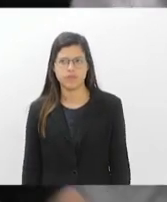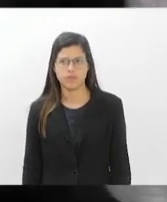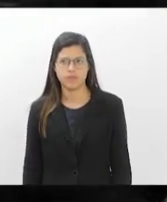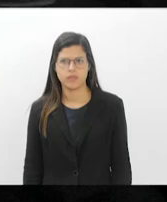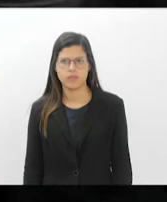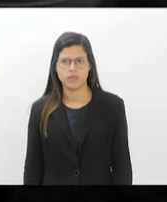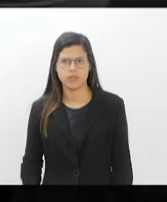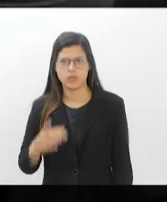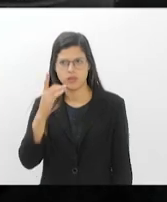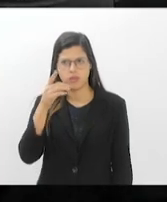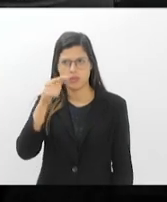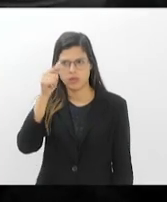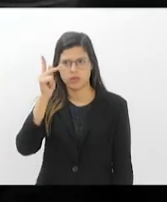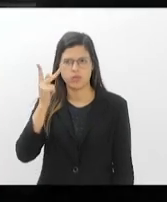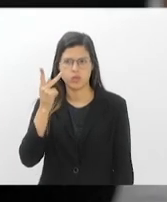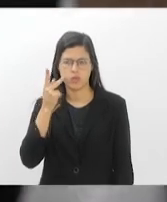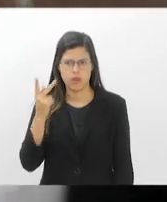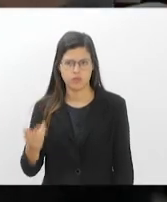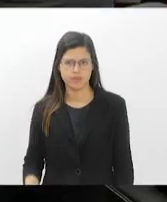Deputado Spall.